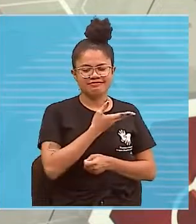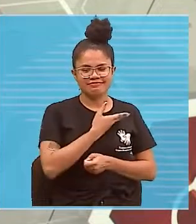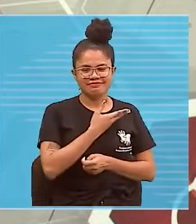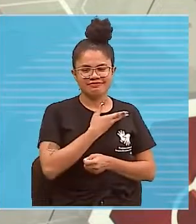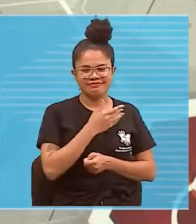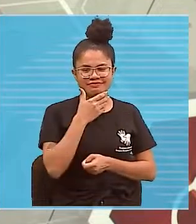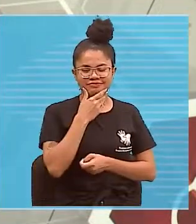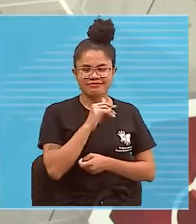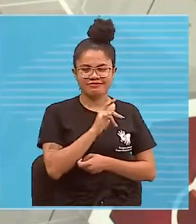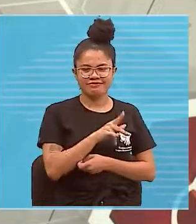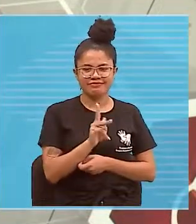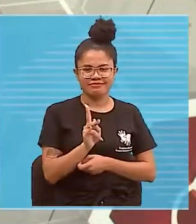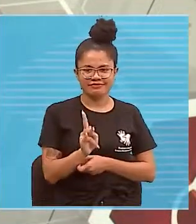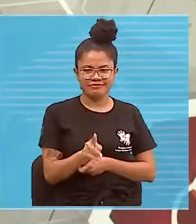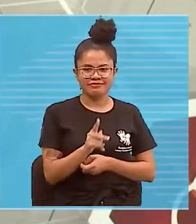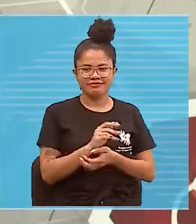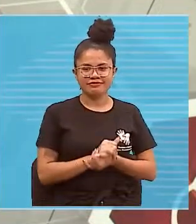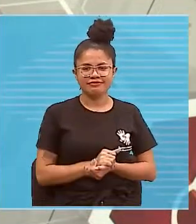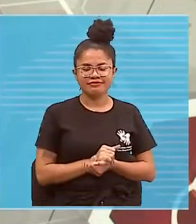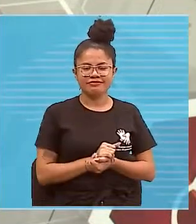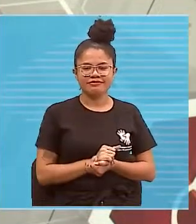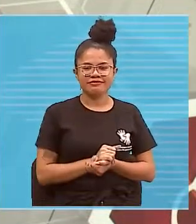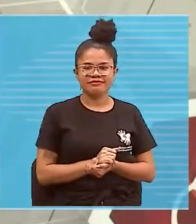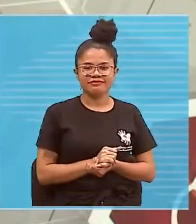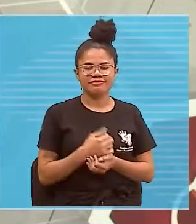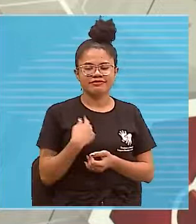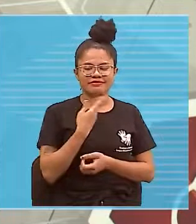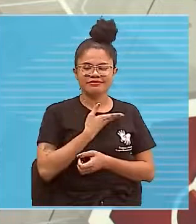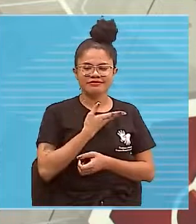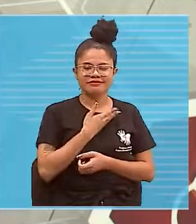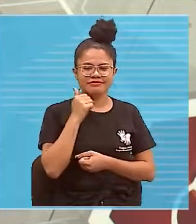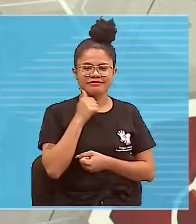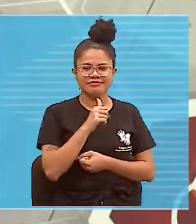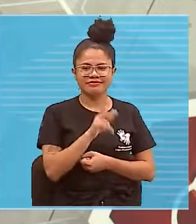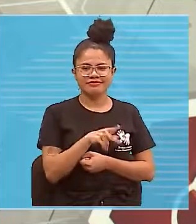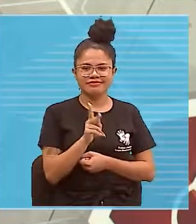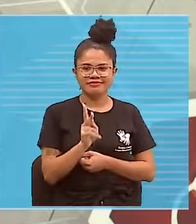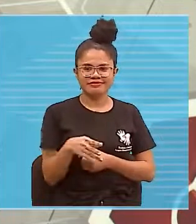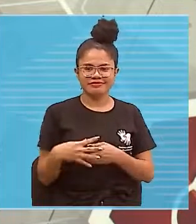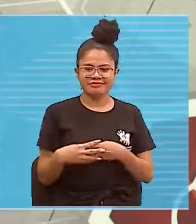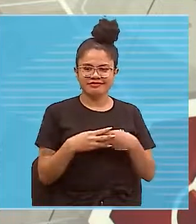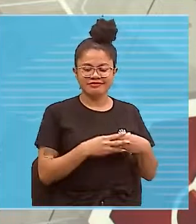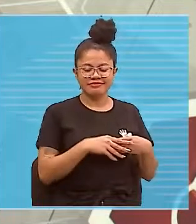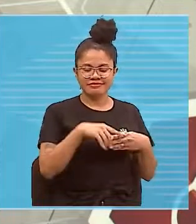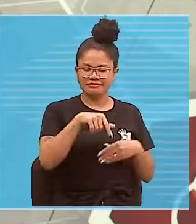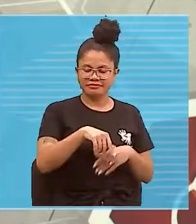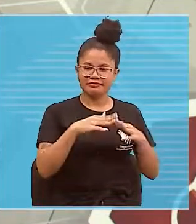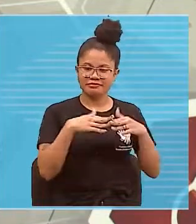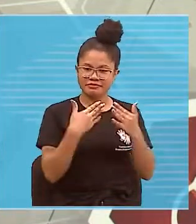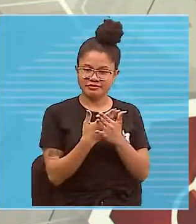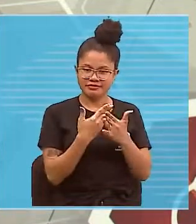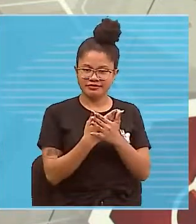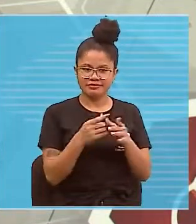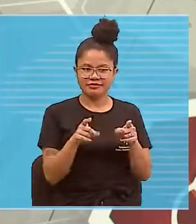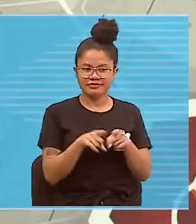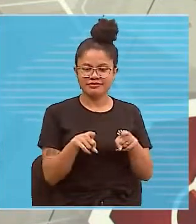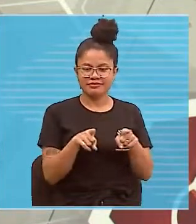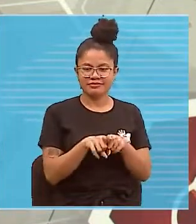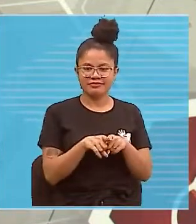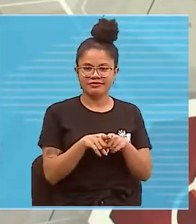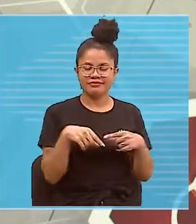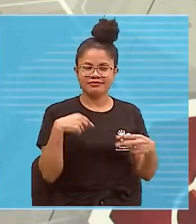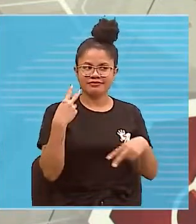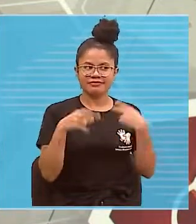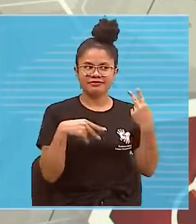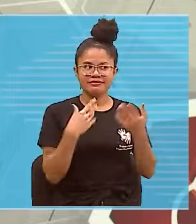professores as colegas professoras que acompanham você sair nas escolas pessoal que assistir aula